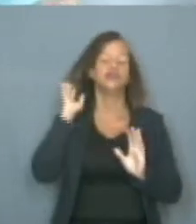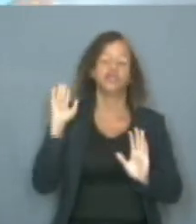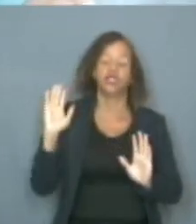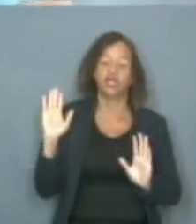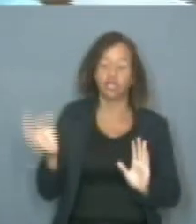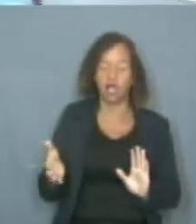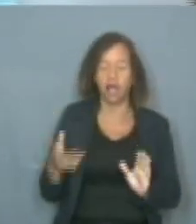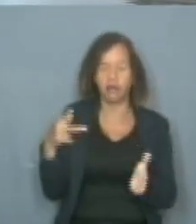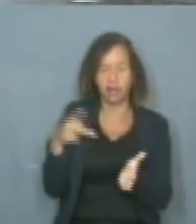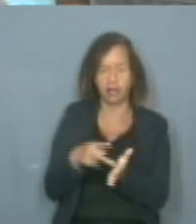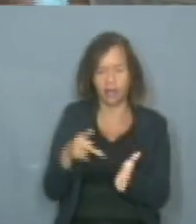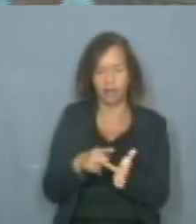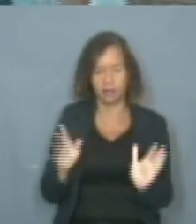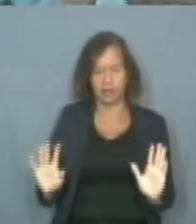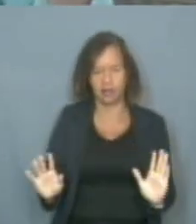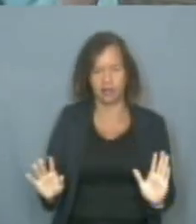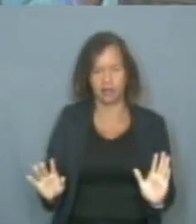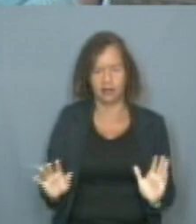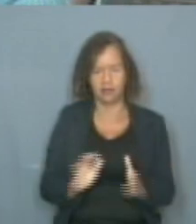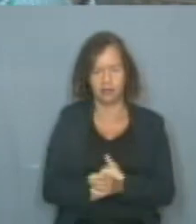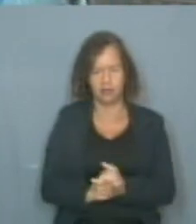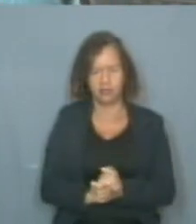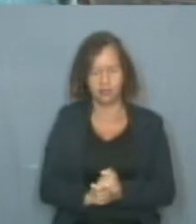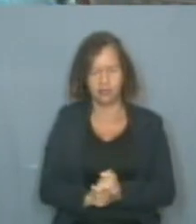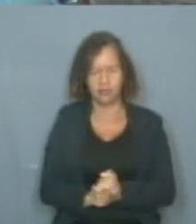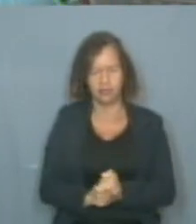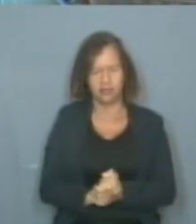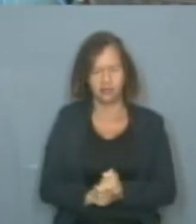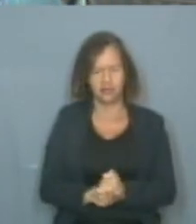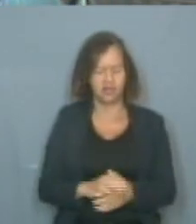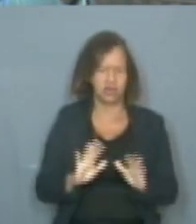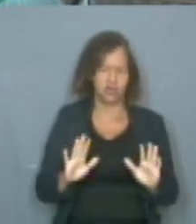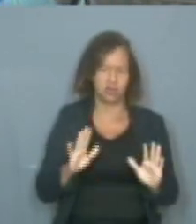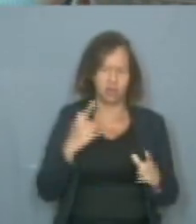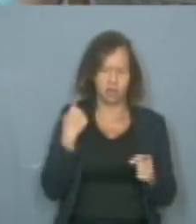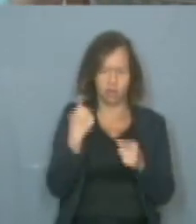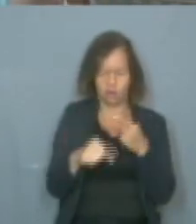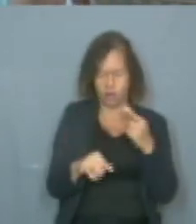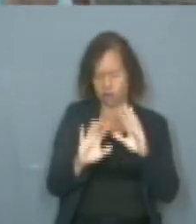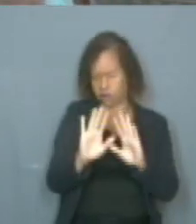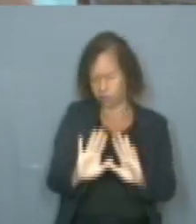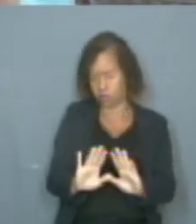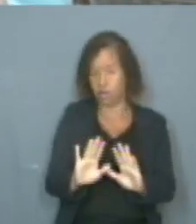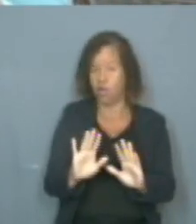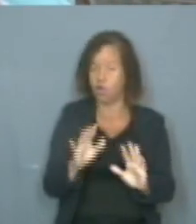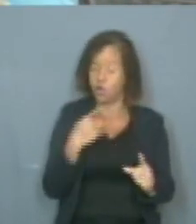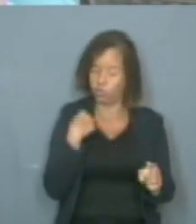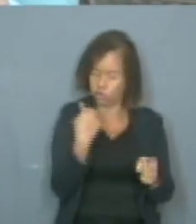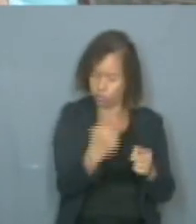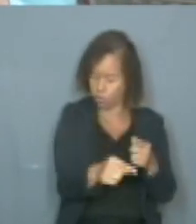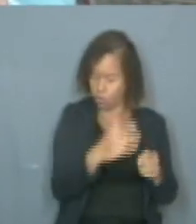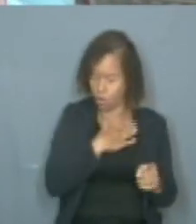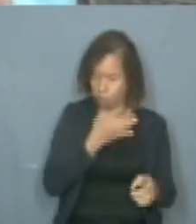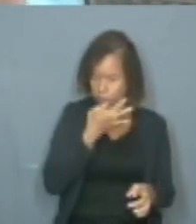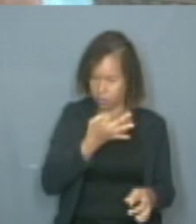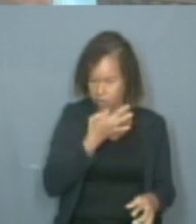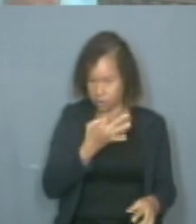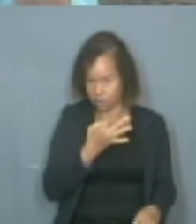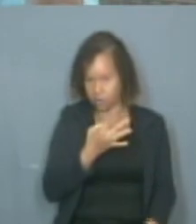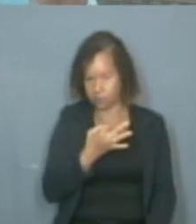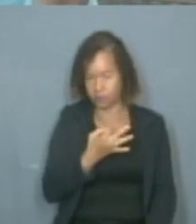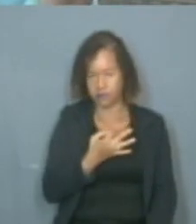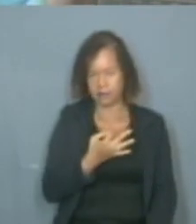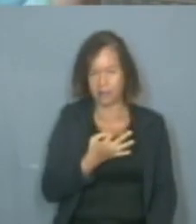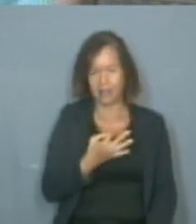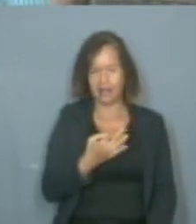é real, é apenas uma questão da que eu não concordo. Aí eu vou dizer o que eu não concordo, é ser